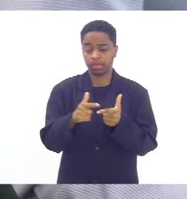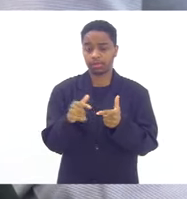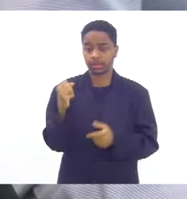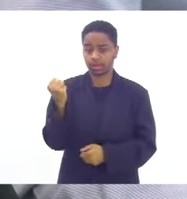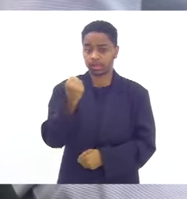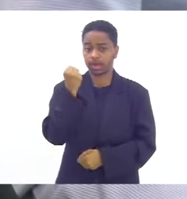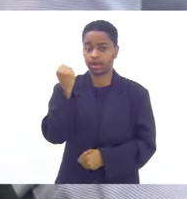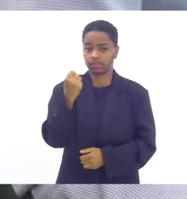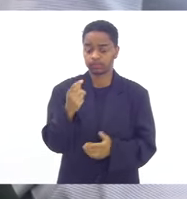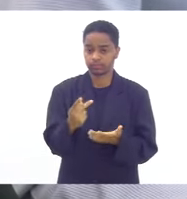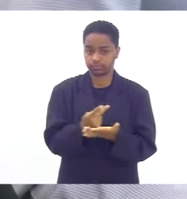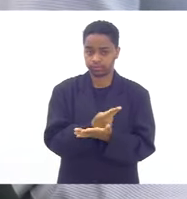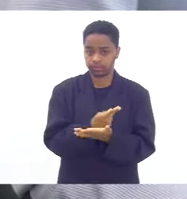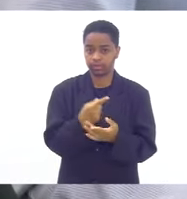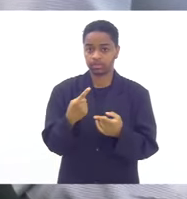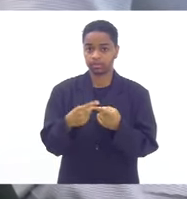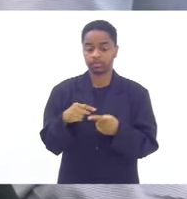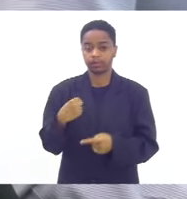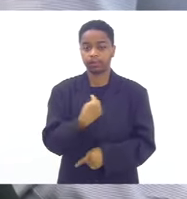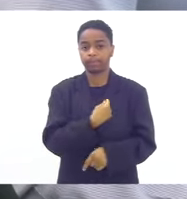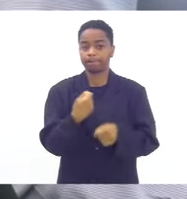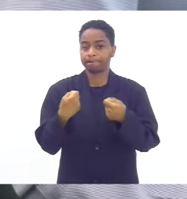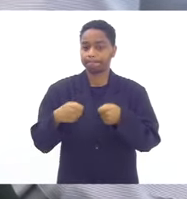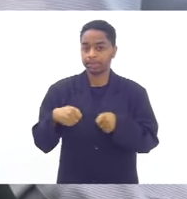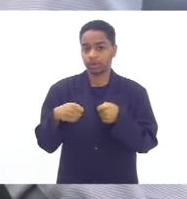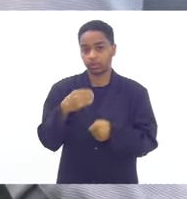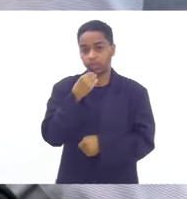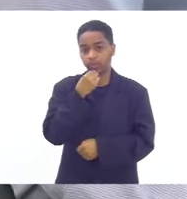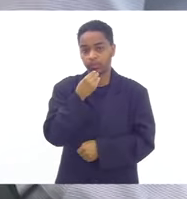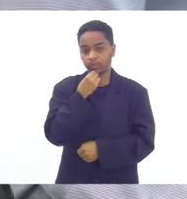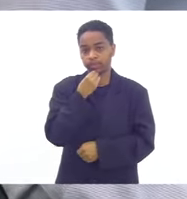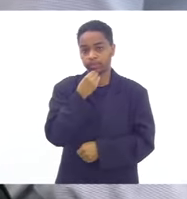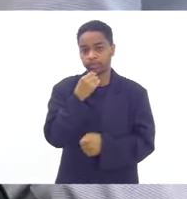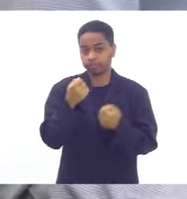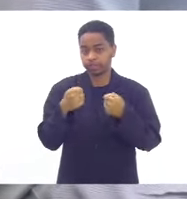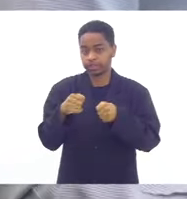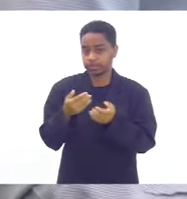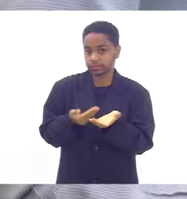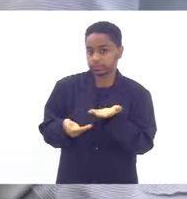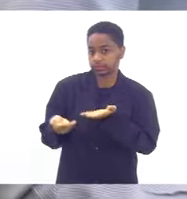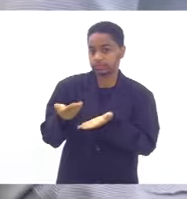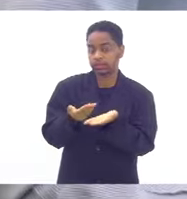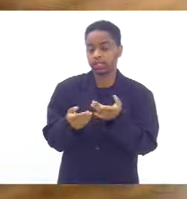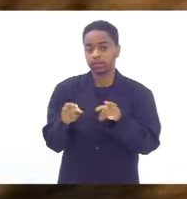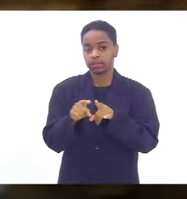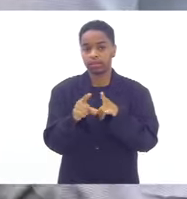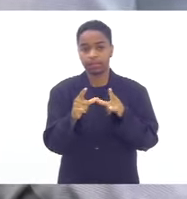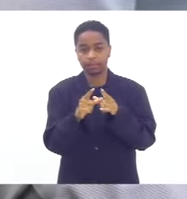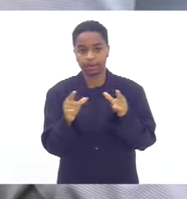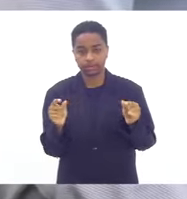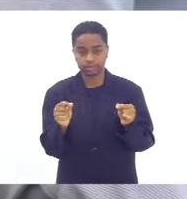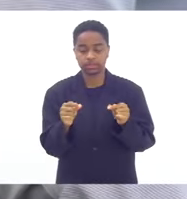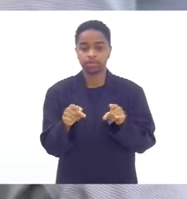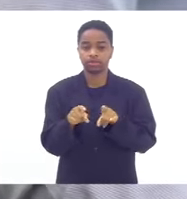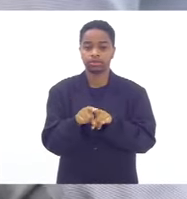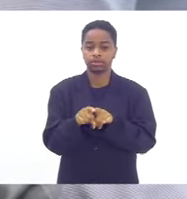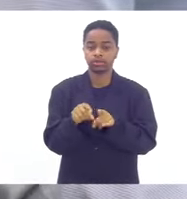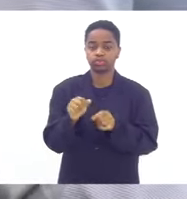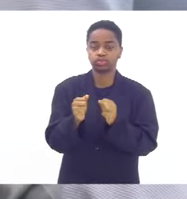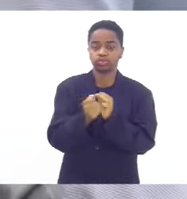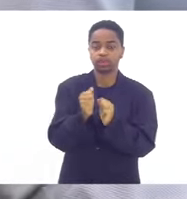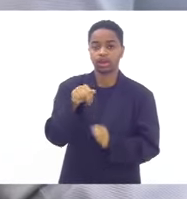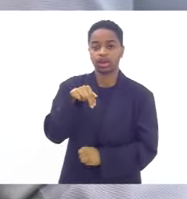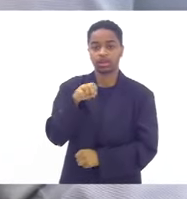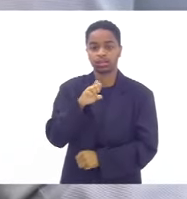grave. A gente precisa, obviamente, na lida institucional também em Brasília, com a ANEEL, com o apoio